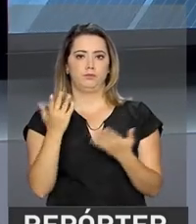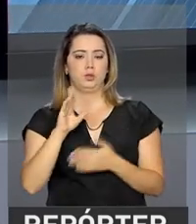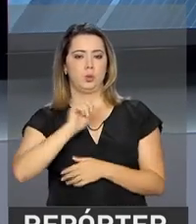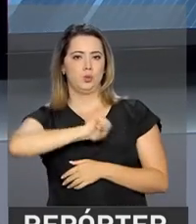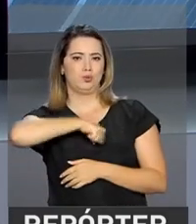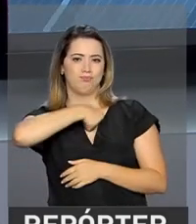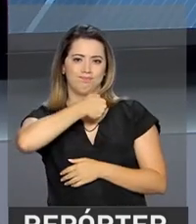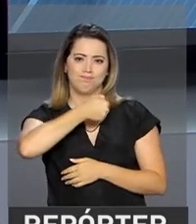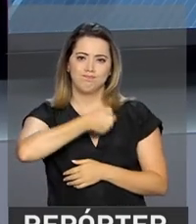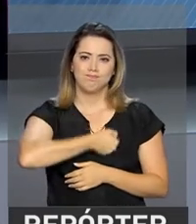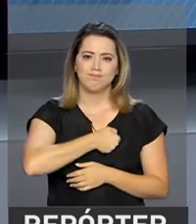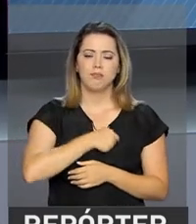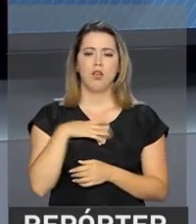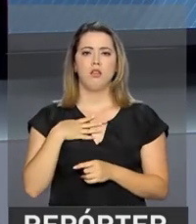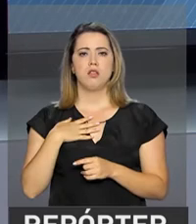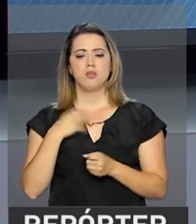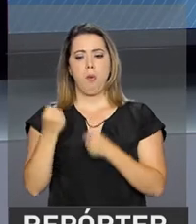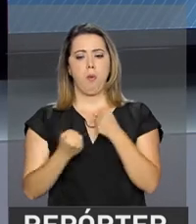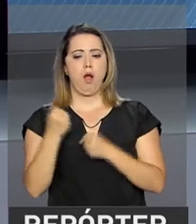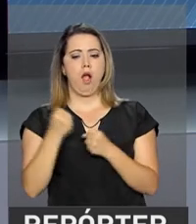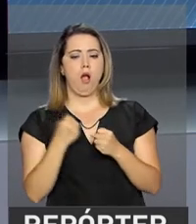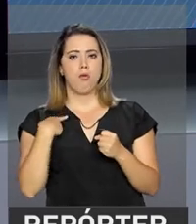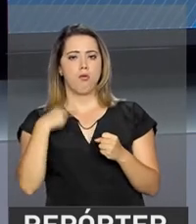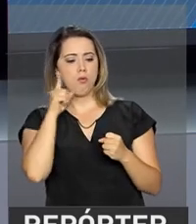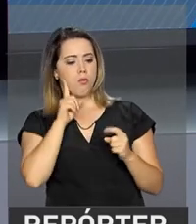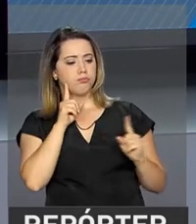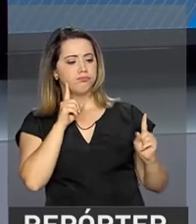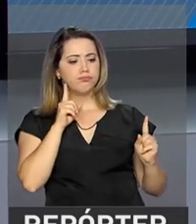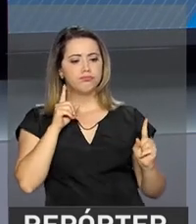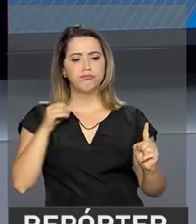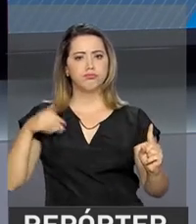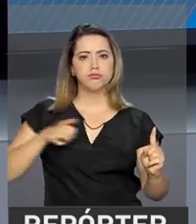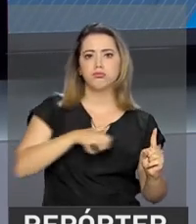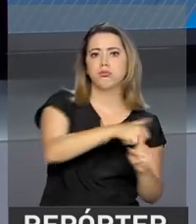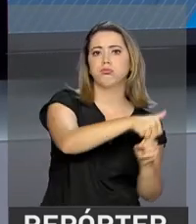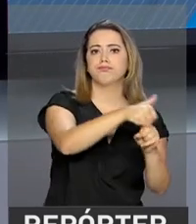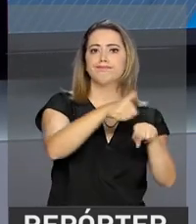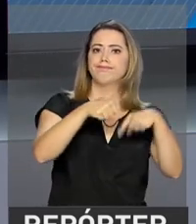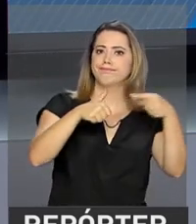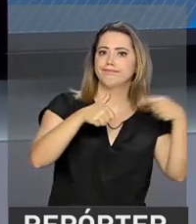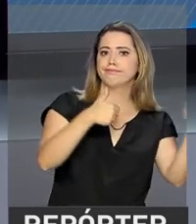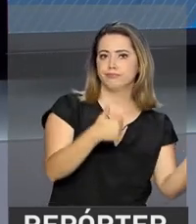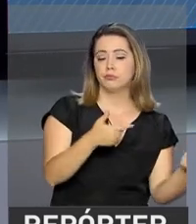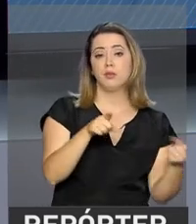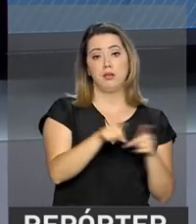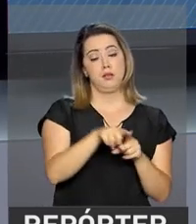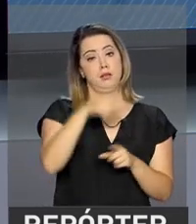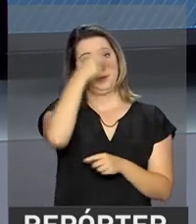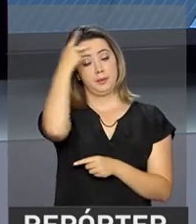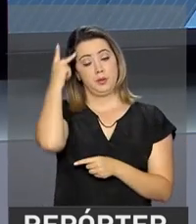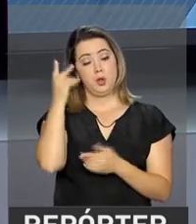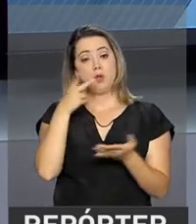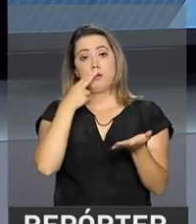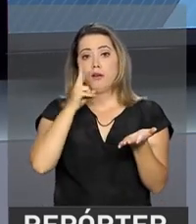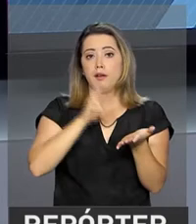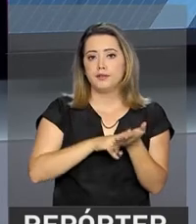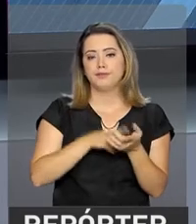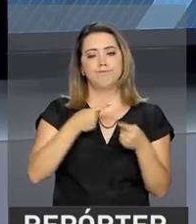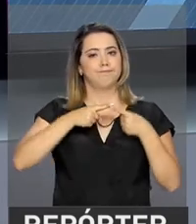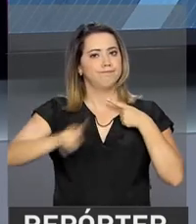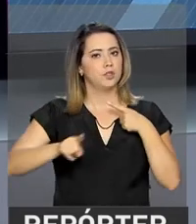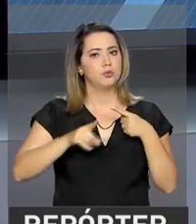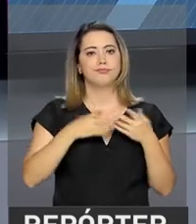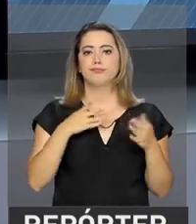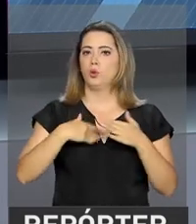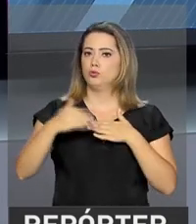cedo em barcelona na espanha no texto o governo manifesta a condenação a qualquer ato de terrorismo ao mesmo tempo